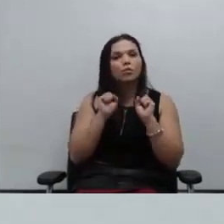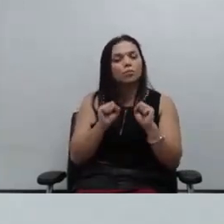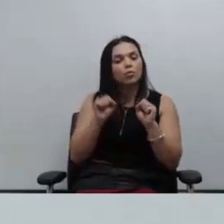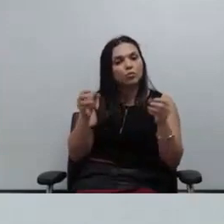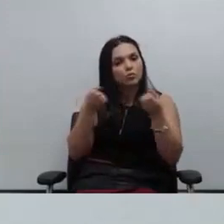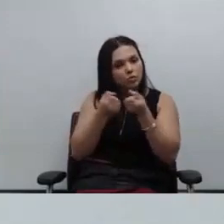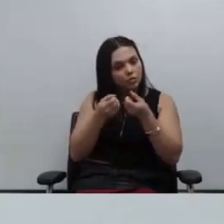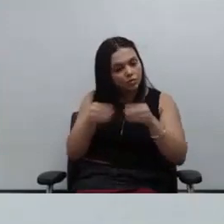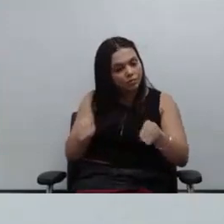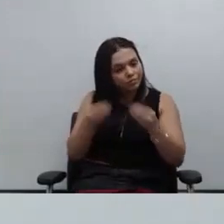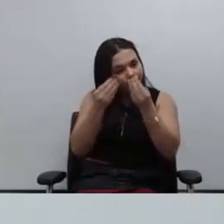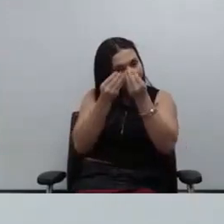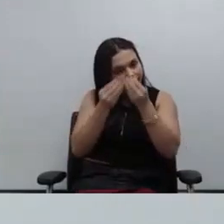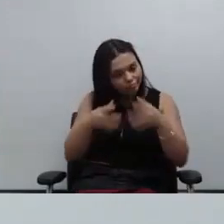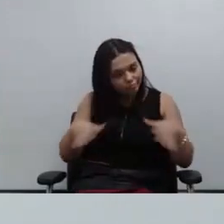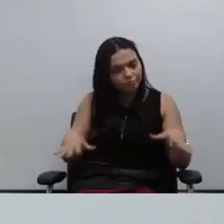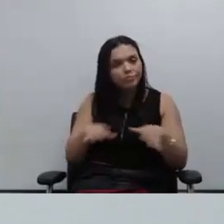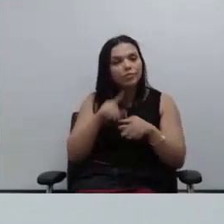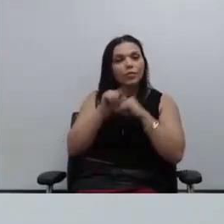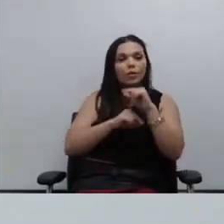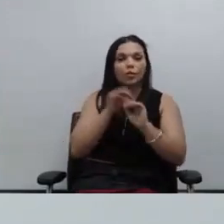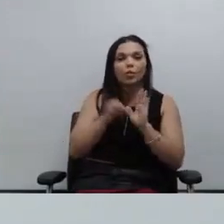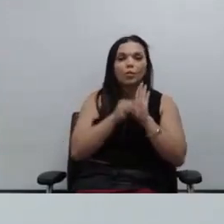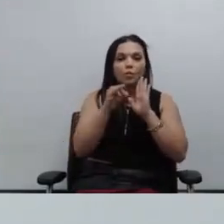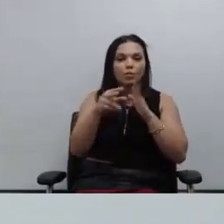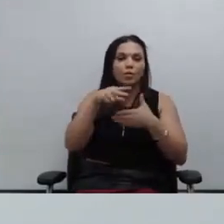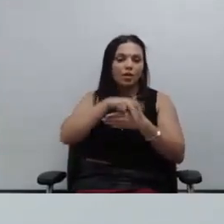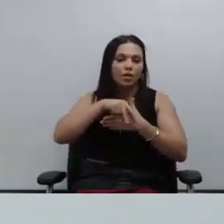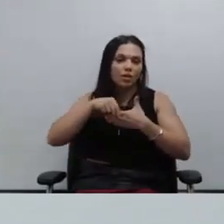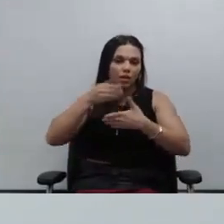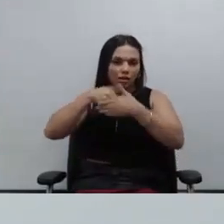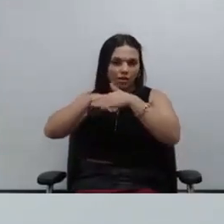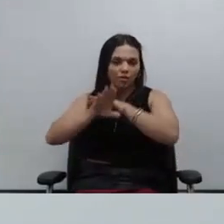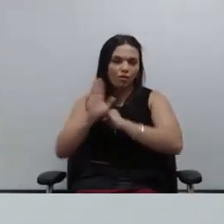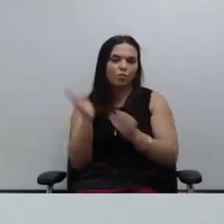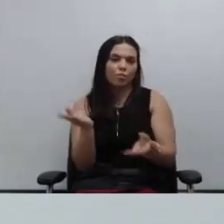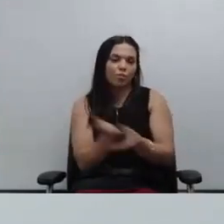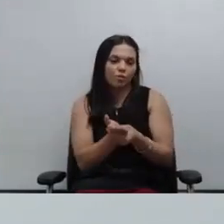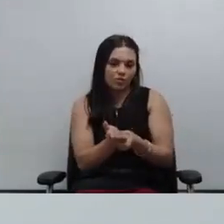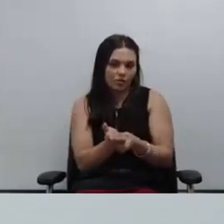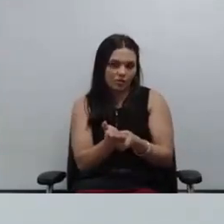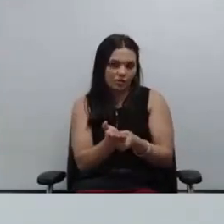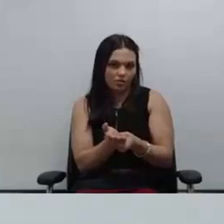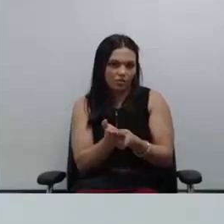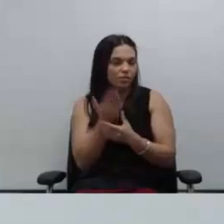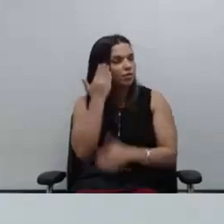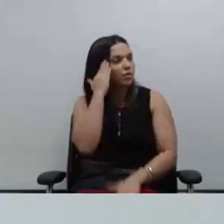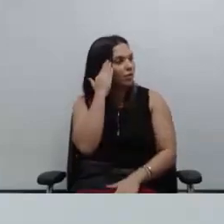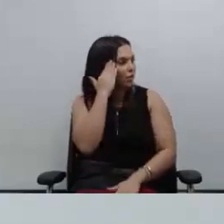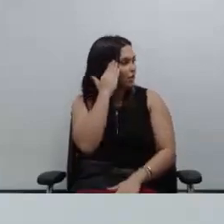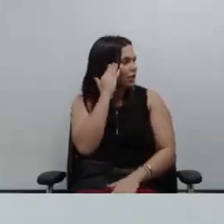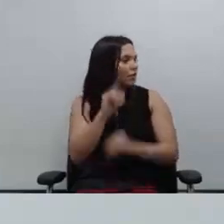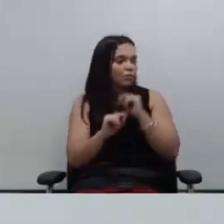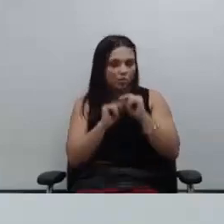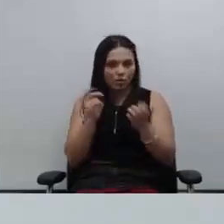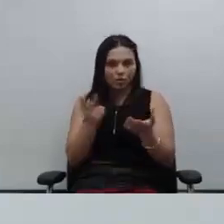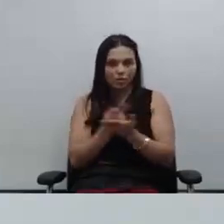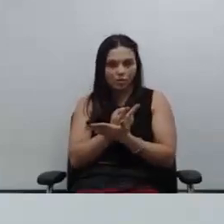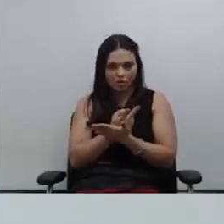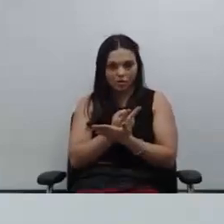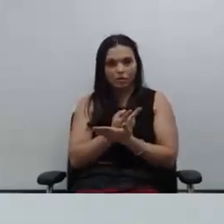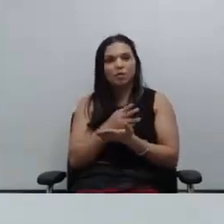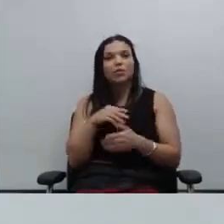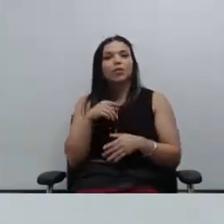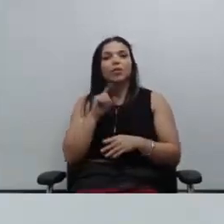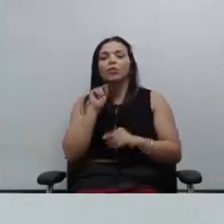decisão outrora impugnada, razão pela qual se opina pelo arquivamento do presente processo. Entenderam, conselheiros? Na verdade, foi uma impugnação de um